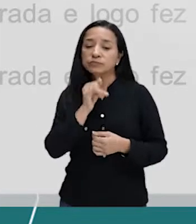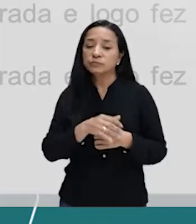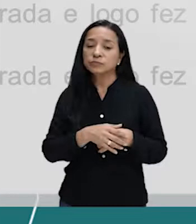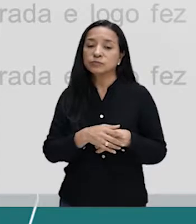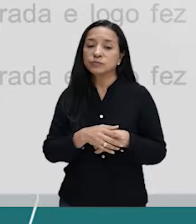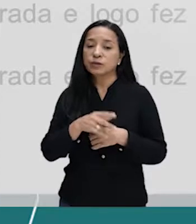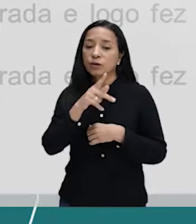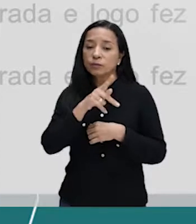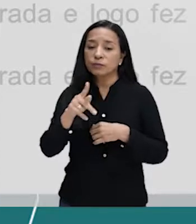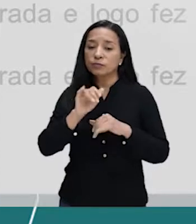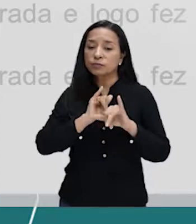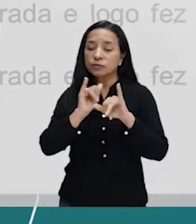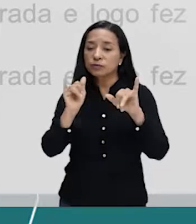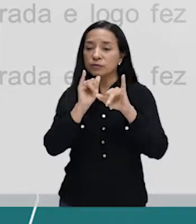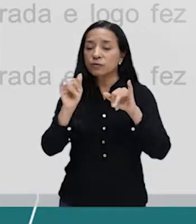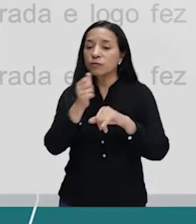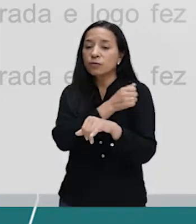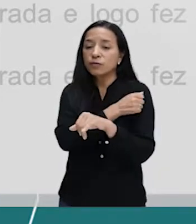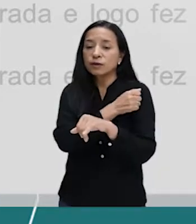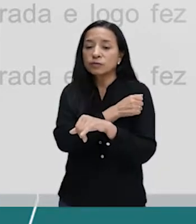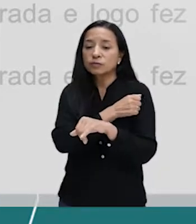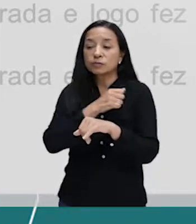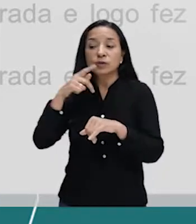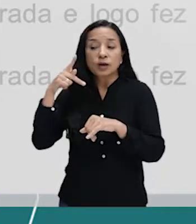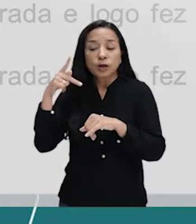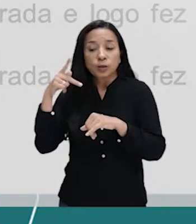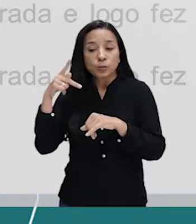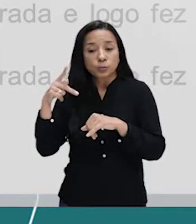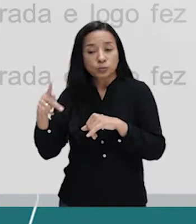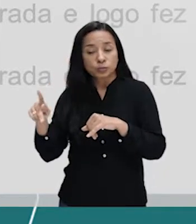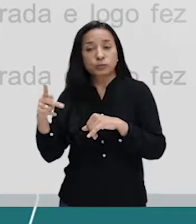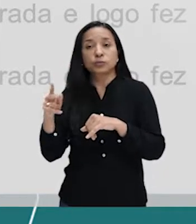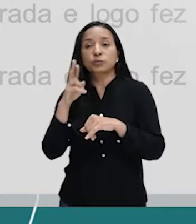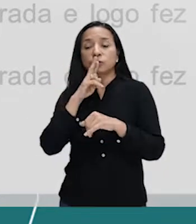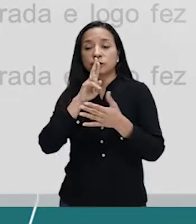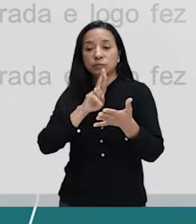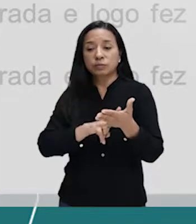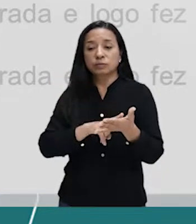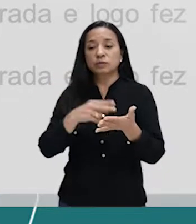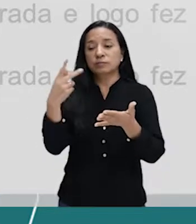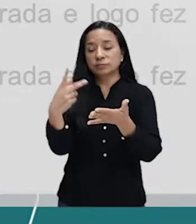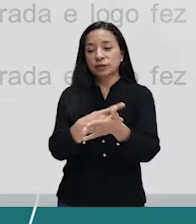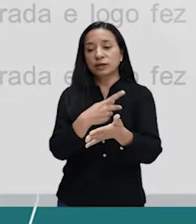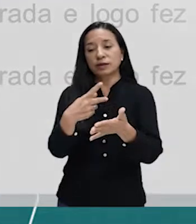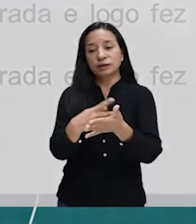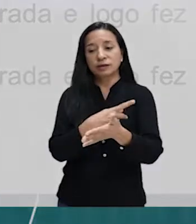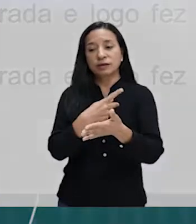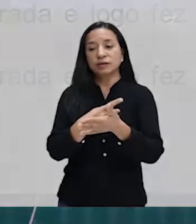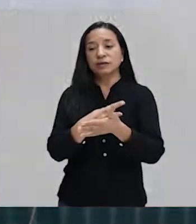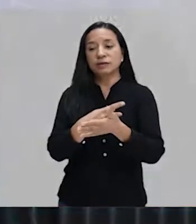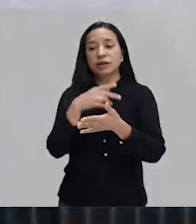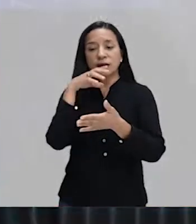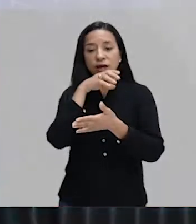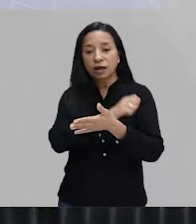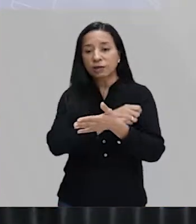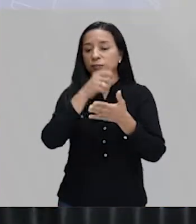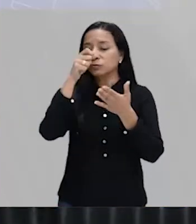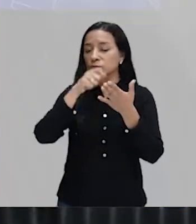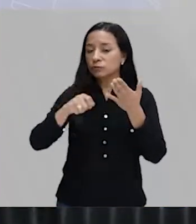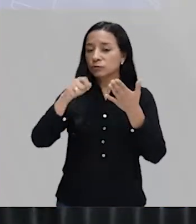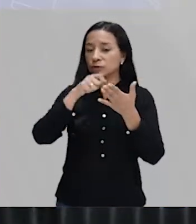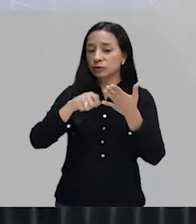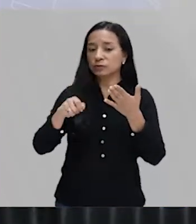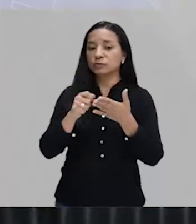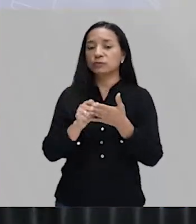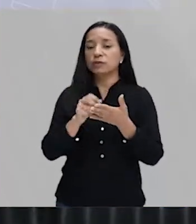informou ao aluno que a sua resposta estava errada e logo fez a correção. A resposta da